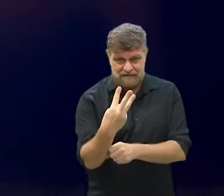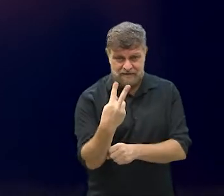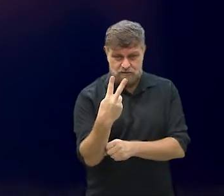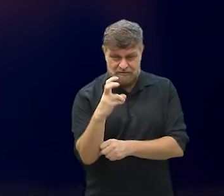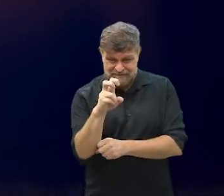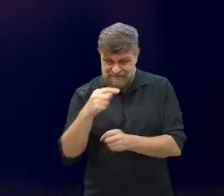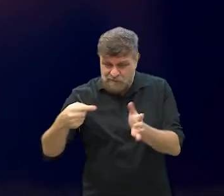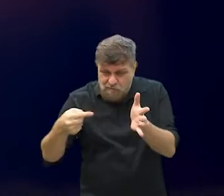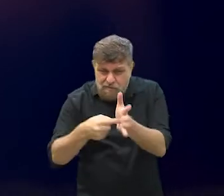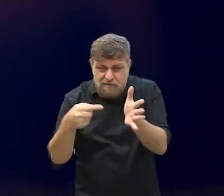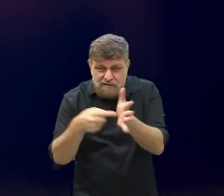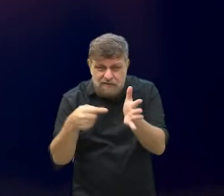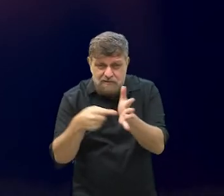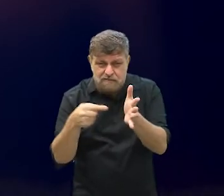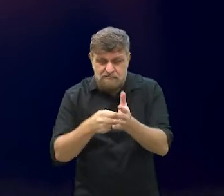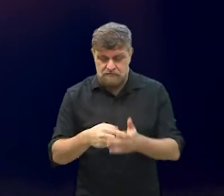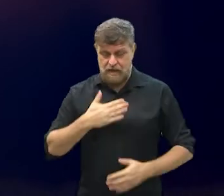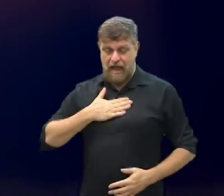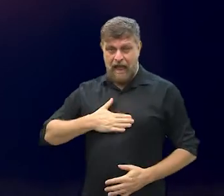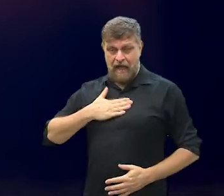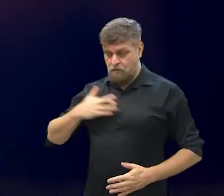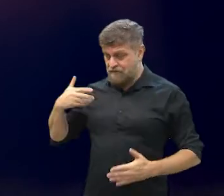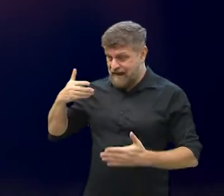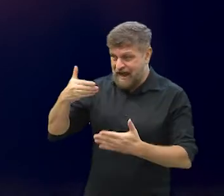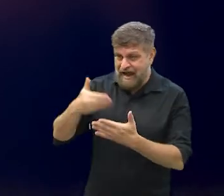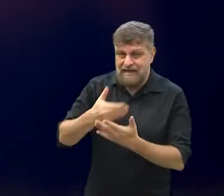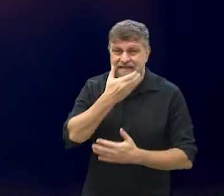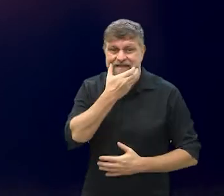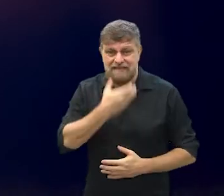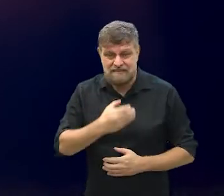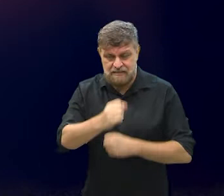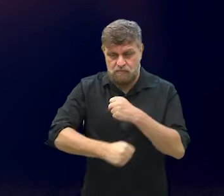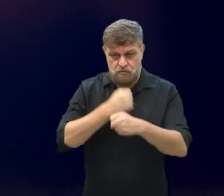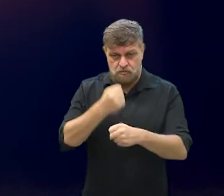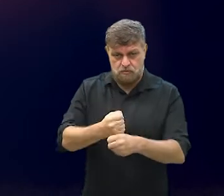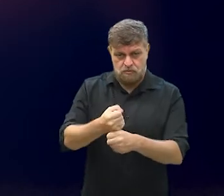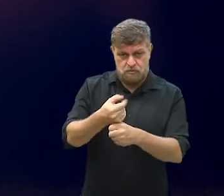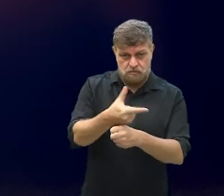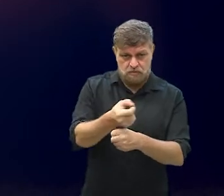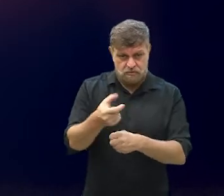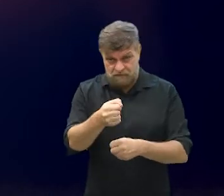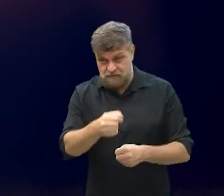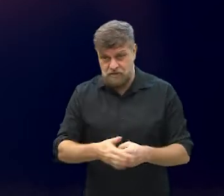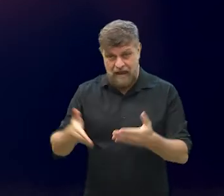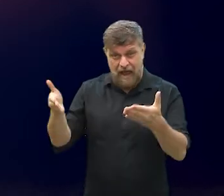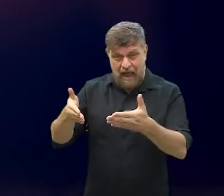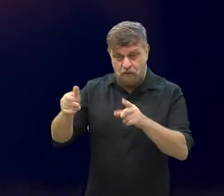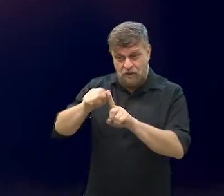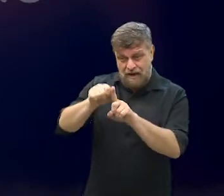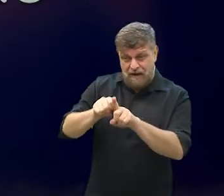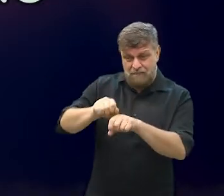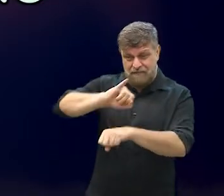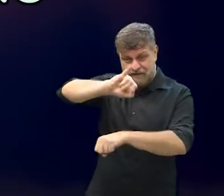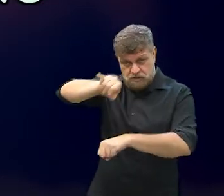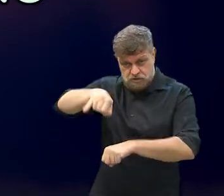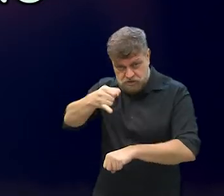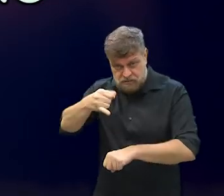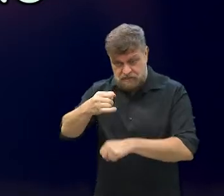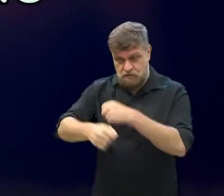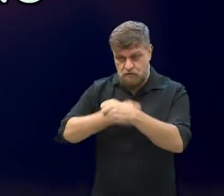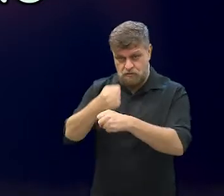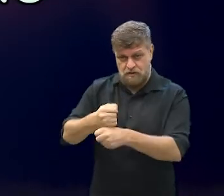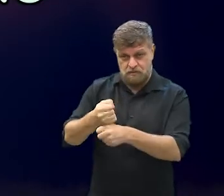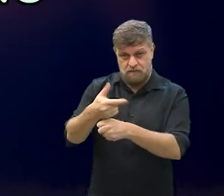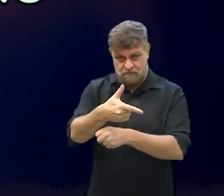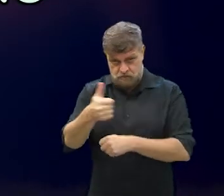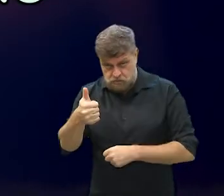325 denúncias foram feitas de Agosto a Dezembro de 2020 e até o momento neste mês de janeiro de